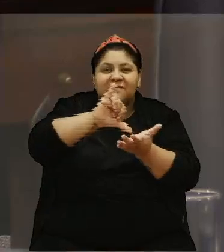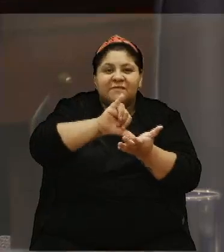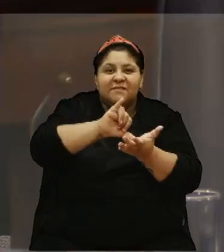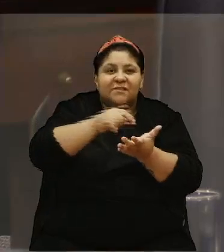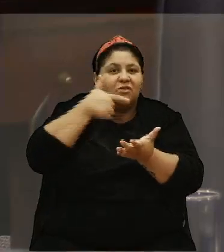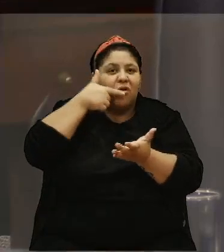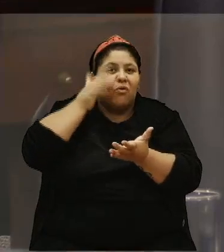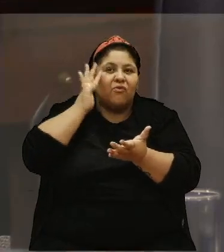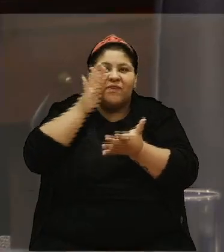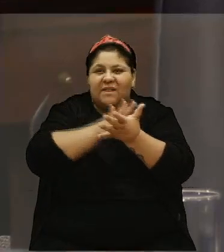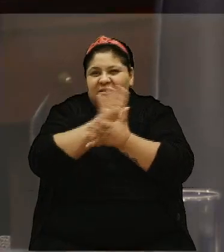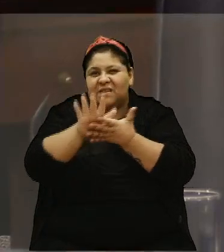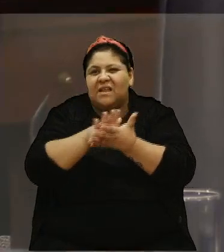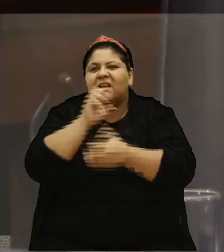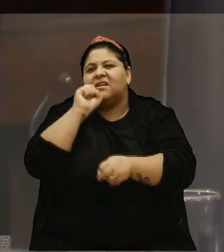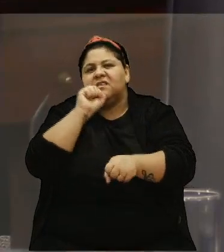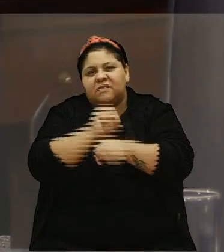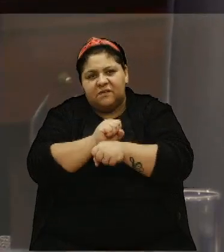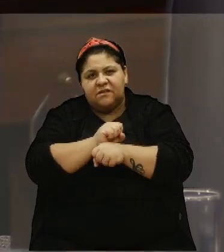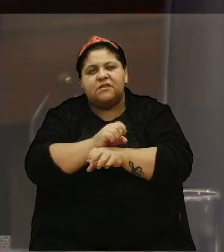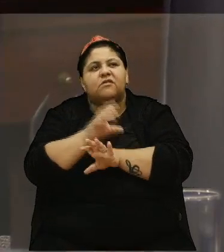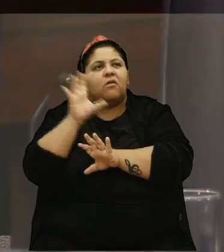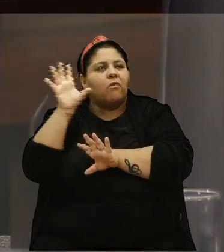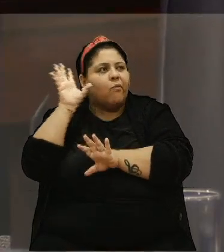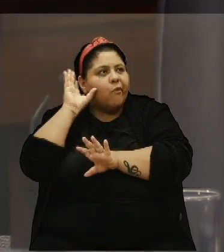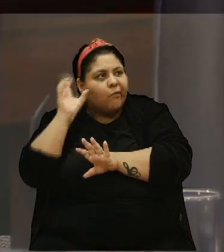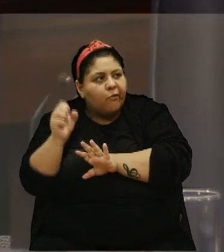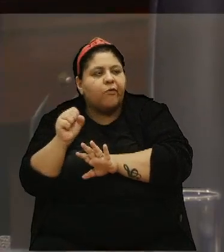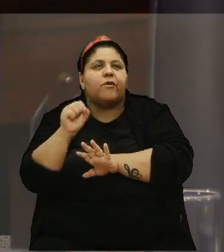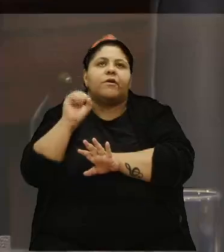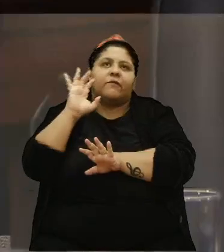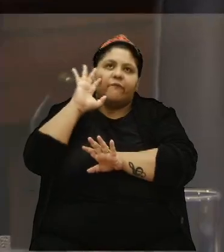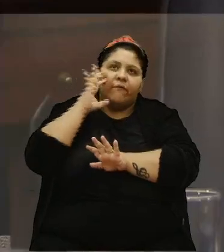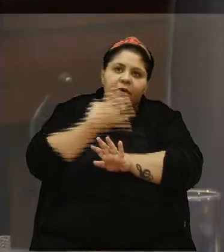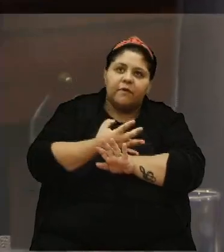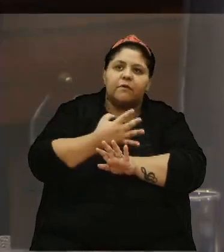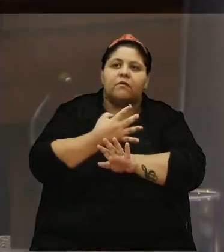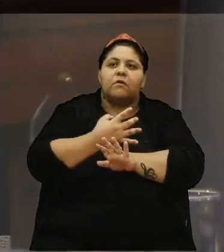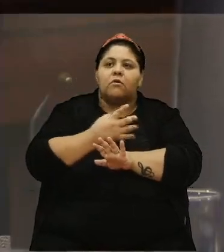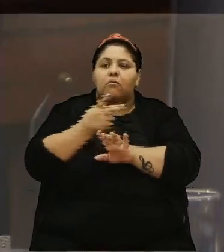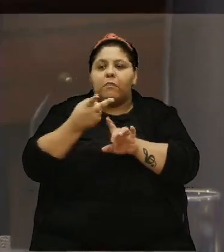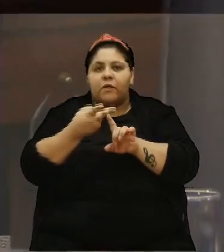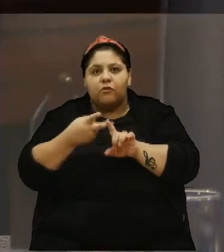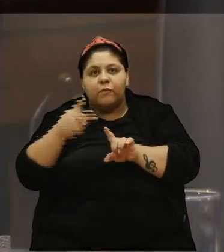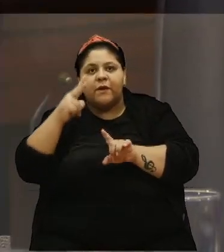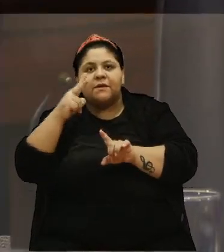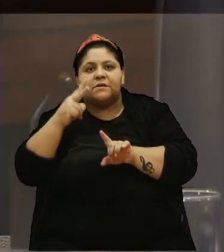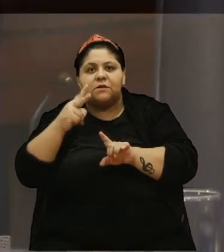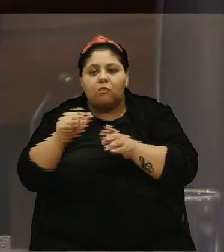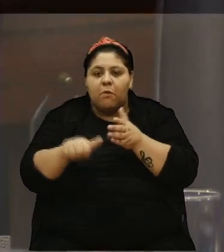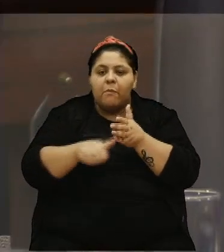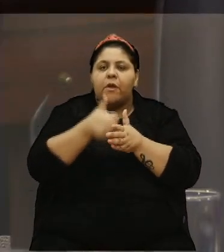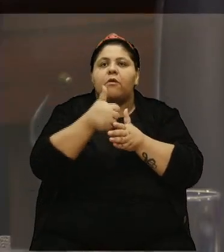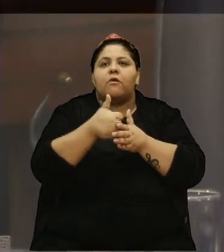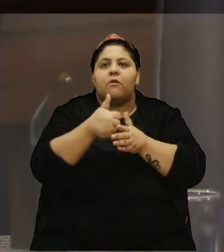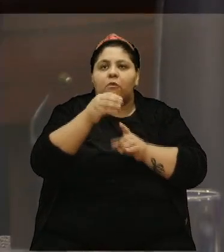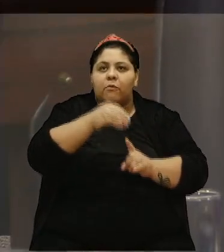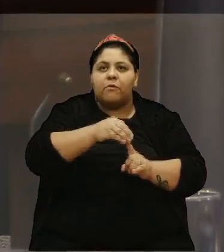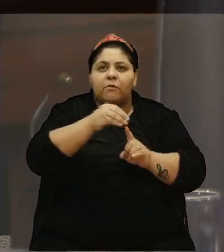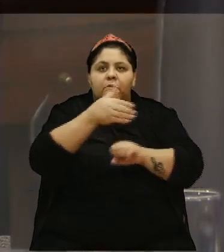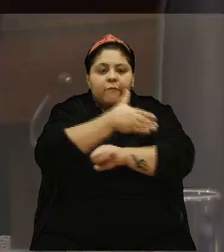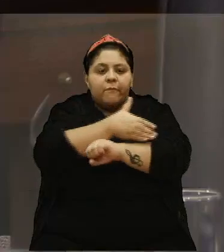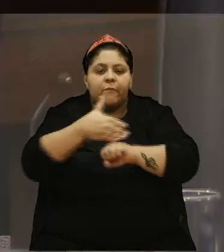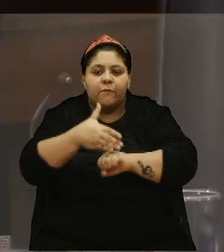sai. A gente espera, né? A gente já escuta que vai acontecer uma duplicação, que vai acontecer melhorias, principalmente naquele trecho da Rota do Sol.